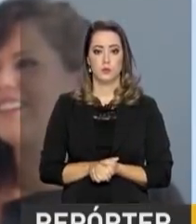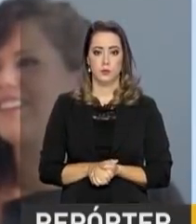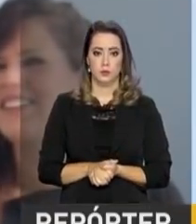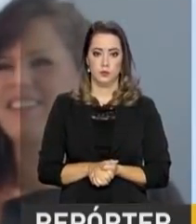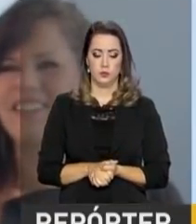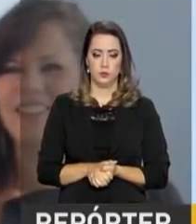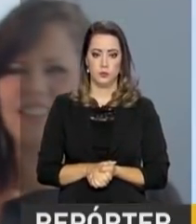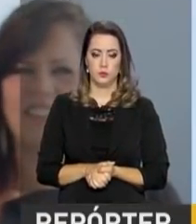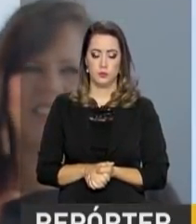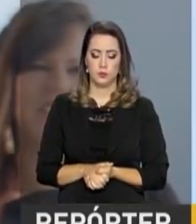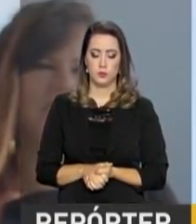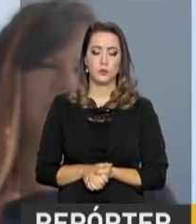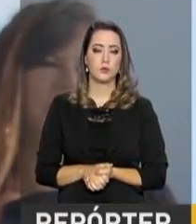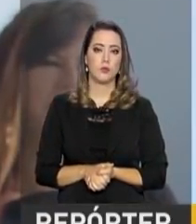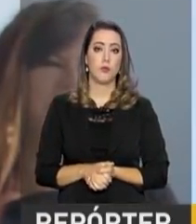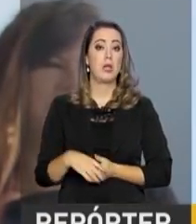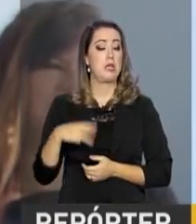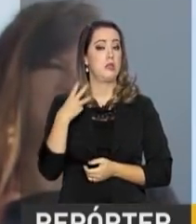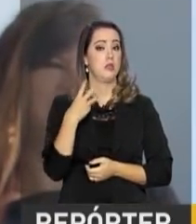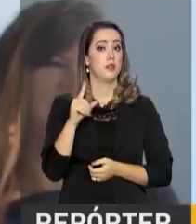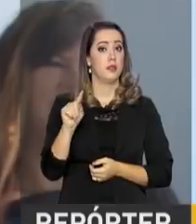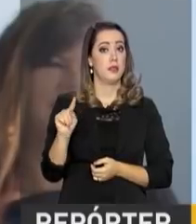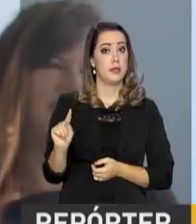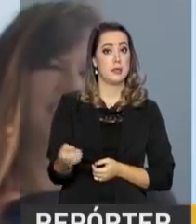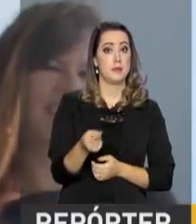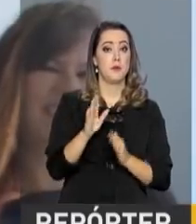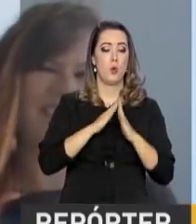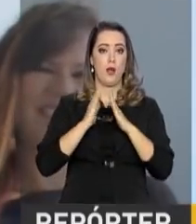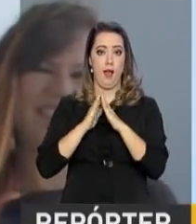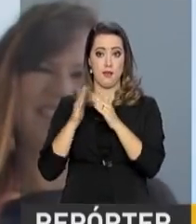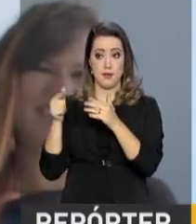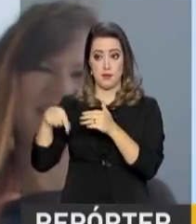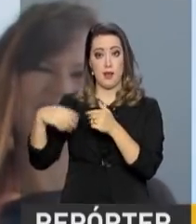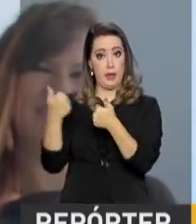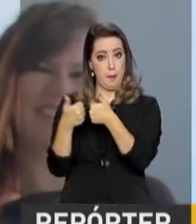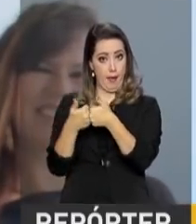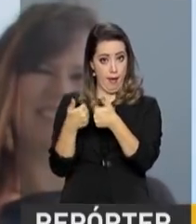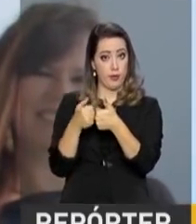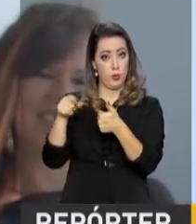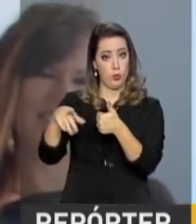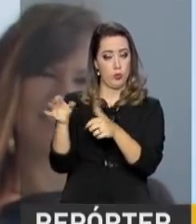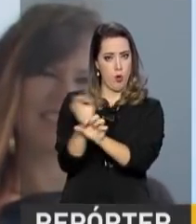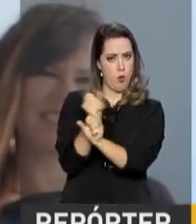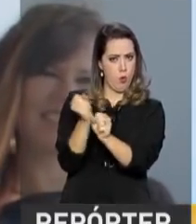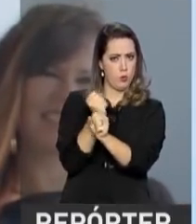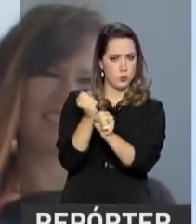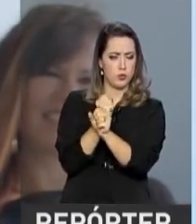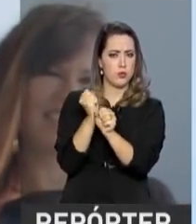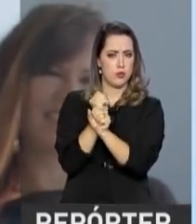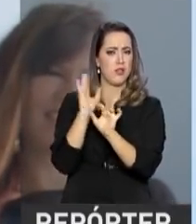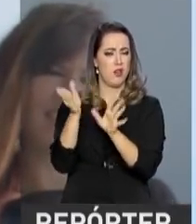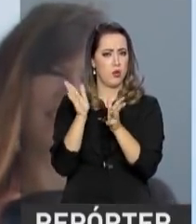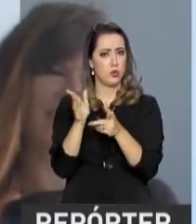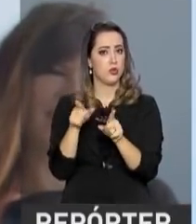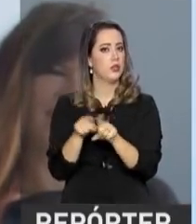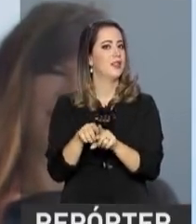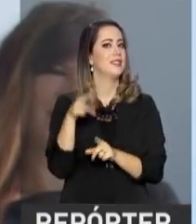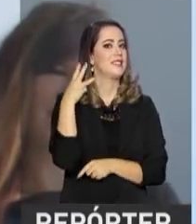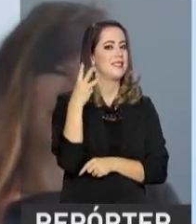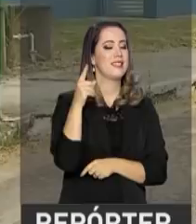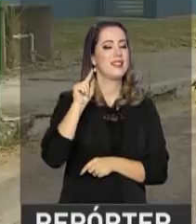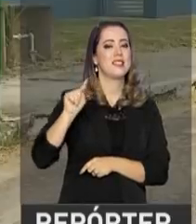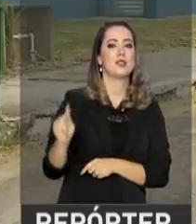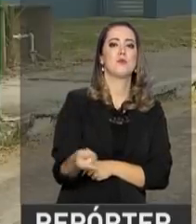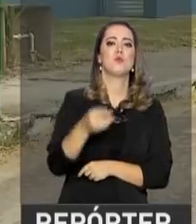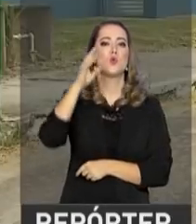moradias do residencial província aqui bem próximo três mil moradias são 3 mil sonhos para essas